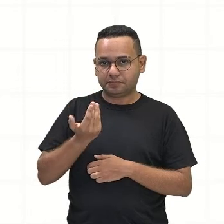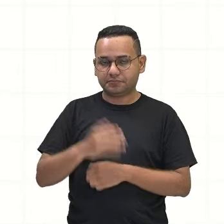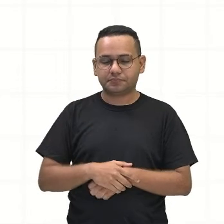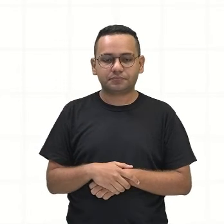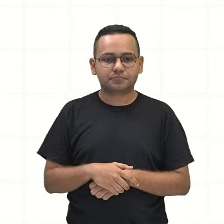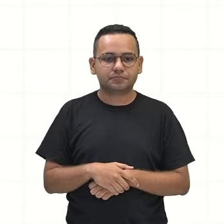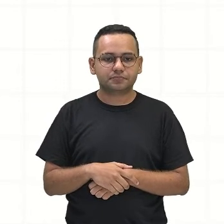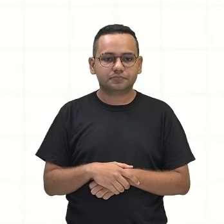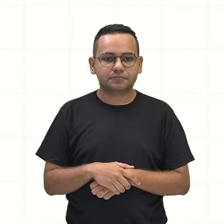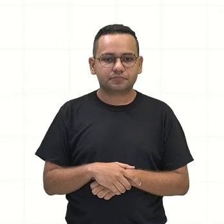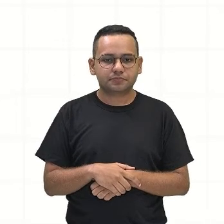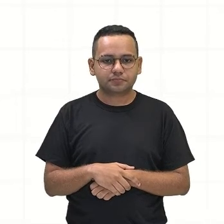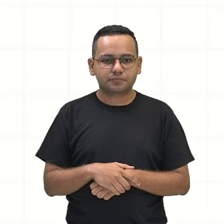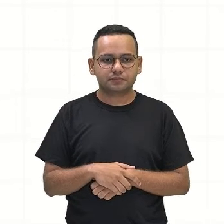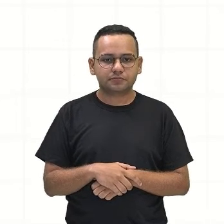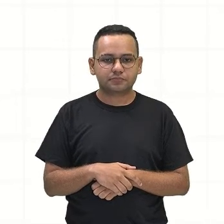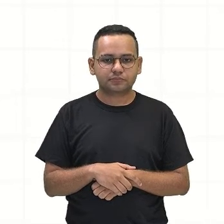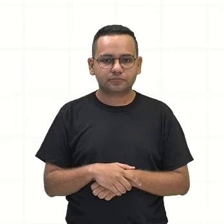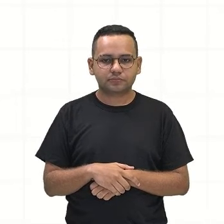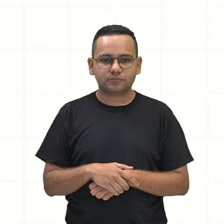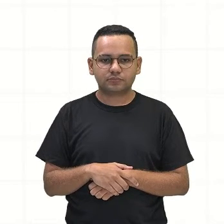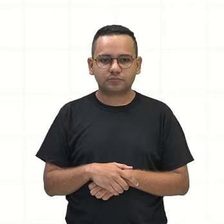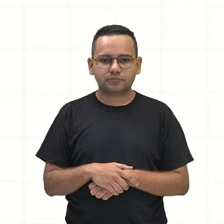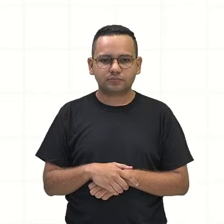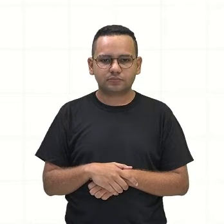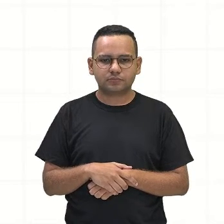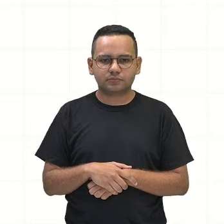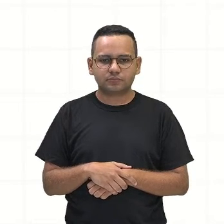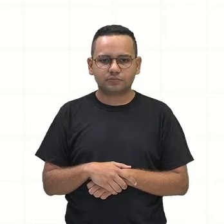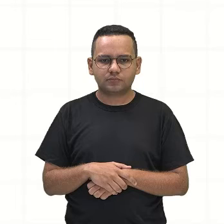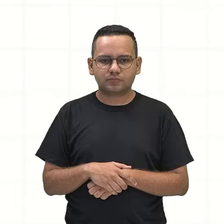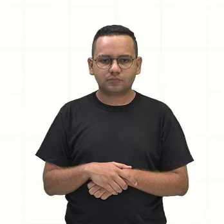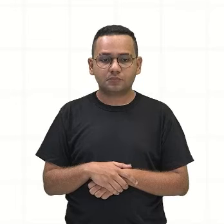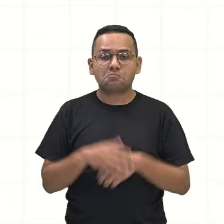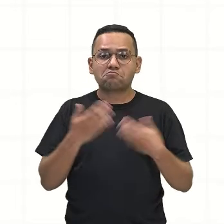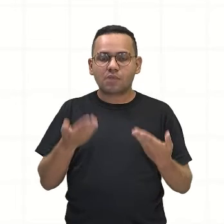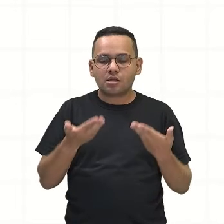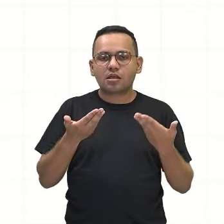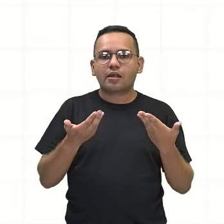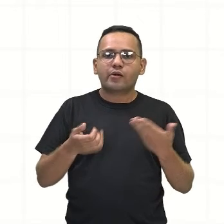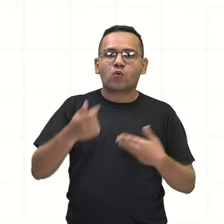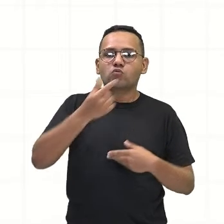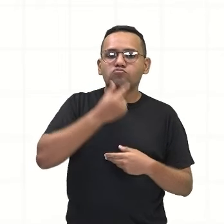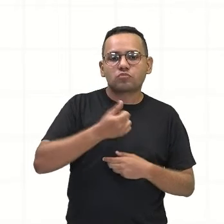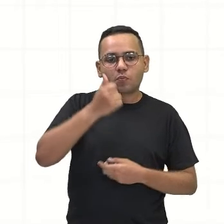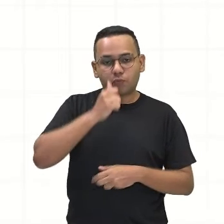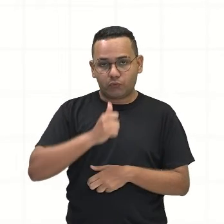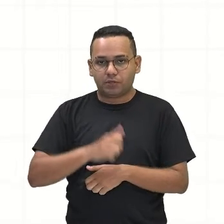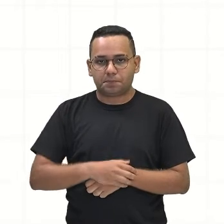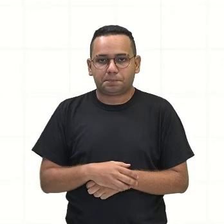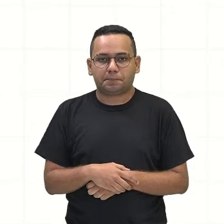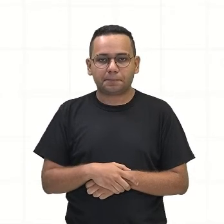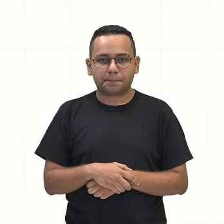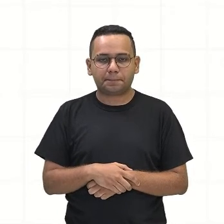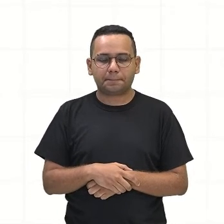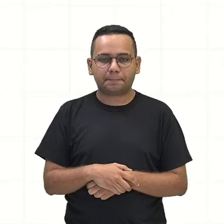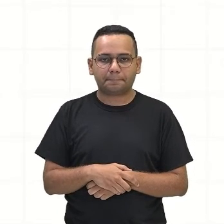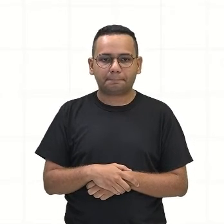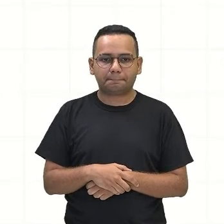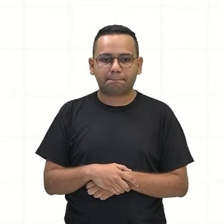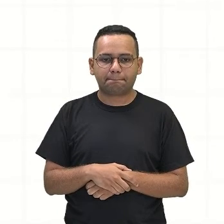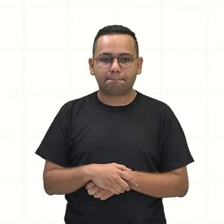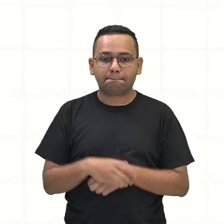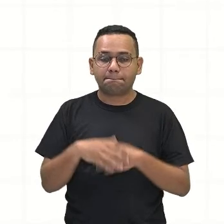ó. Aqui, essa tabela em relação ao sexo, nós temos o seguinte. Do